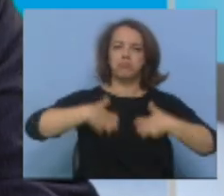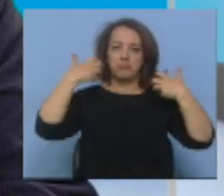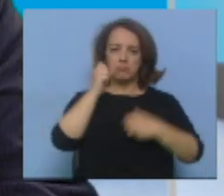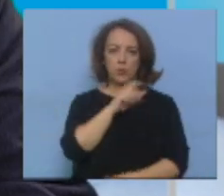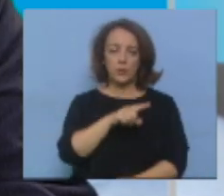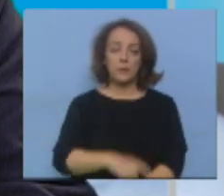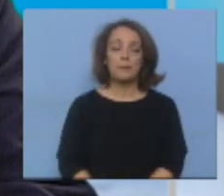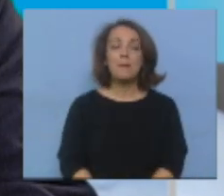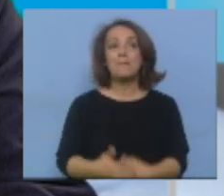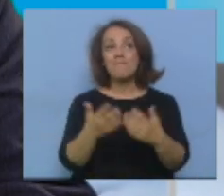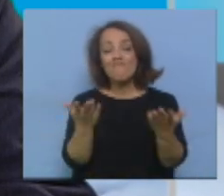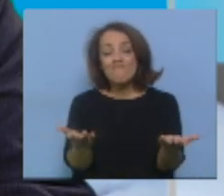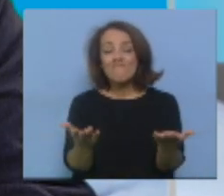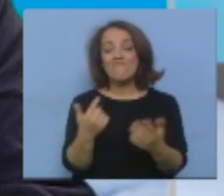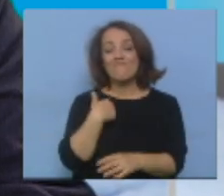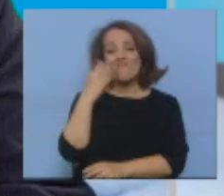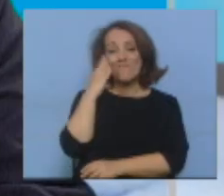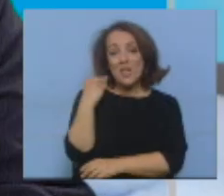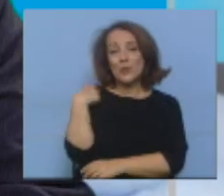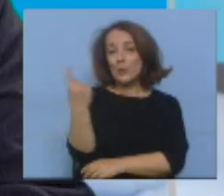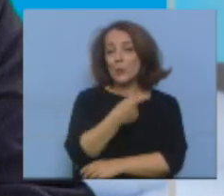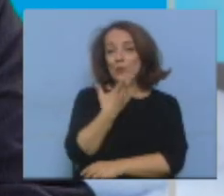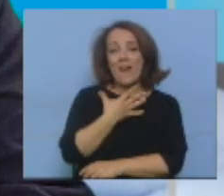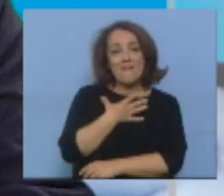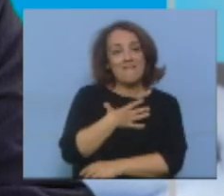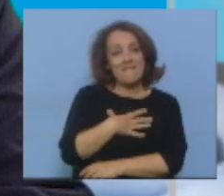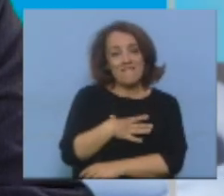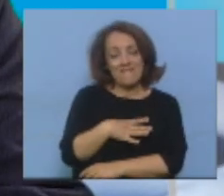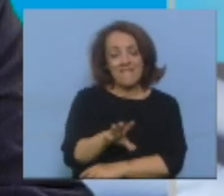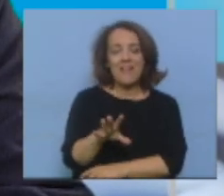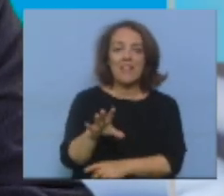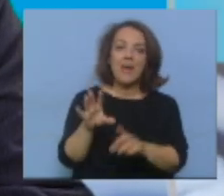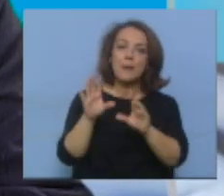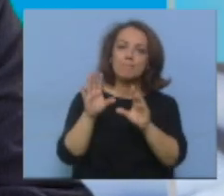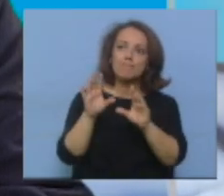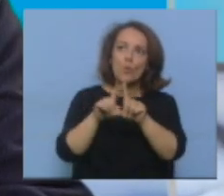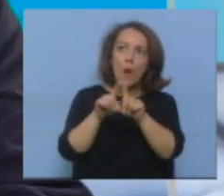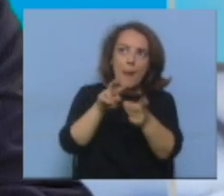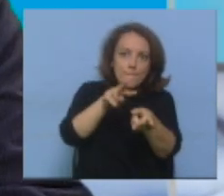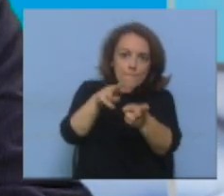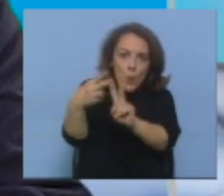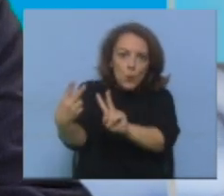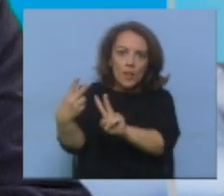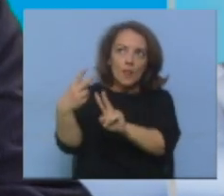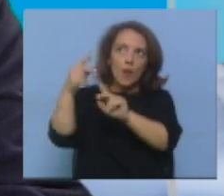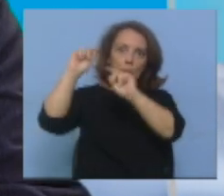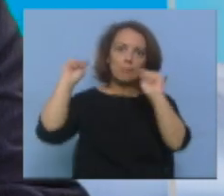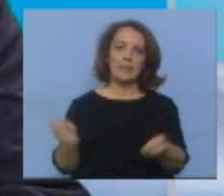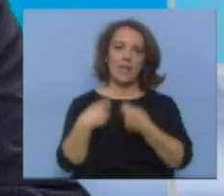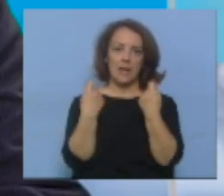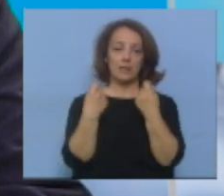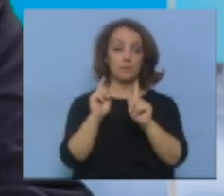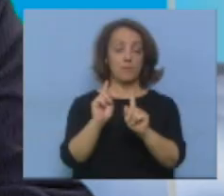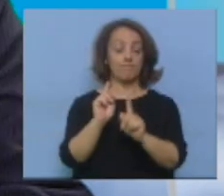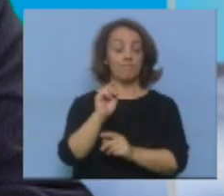Todos nós gostávamos de poder manipular o milagre, o sobrenatural. A maior prova de amor que Deus me dá a